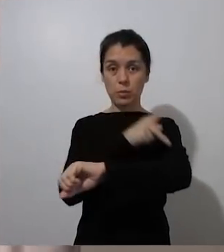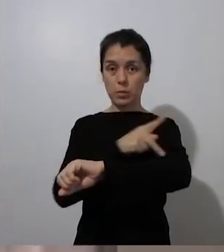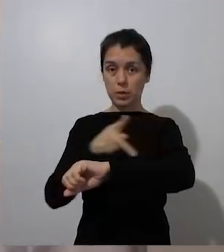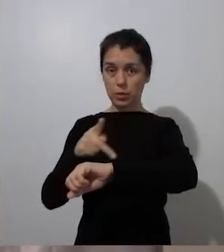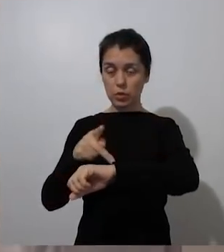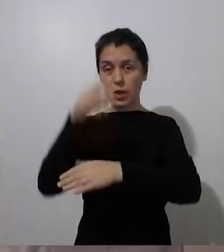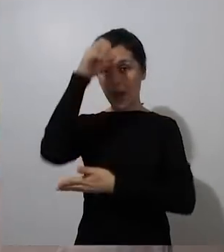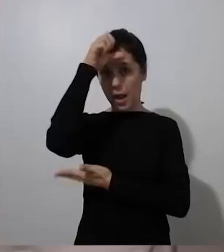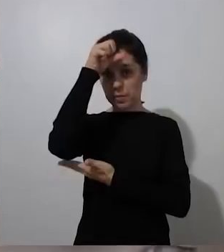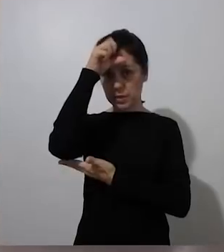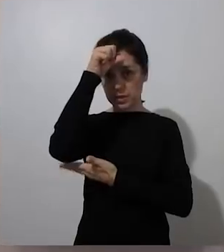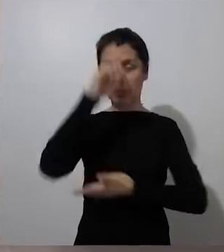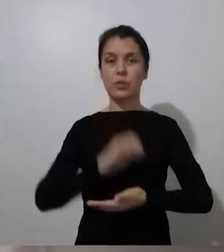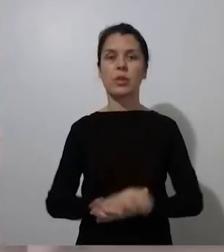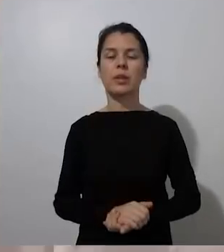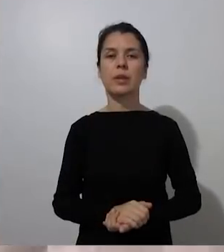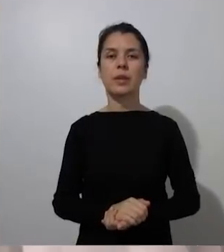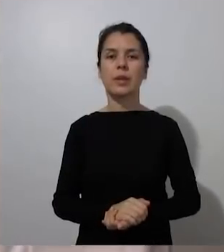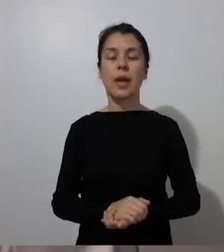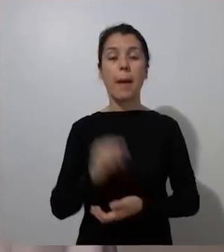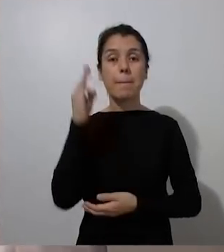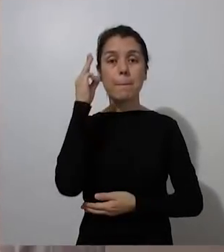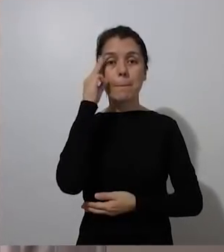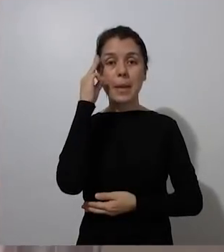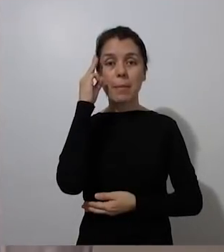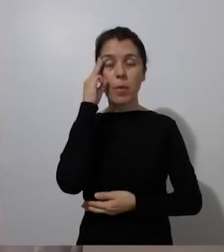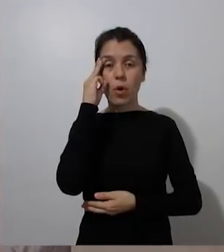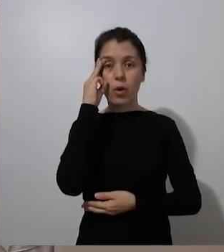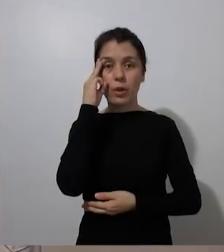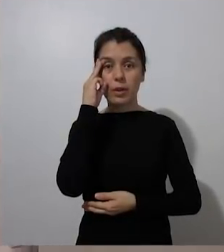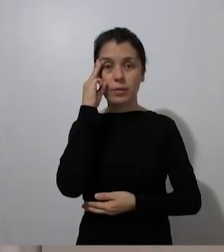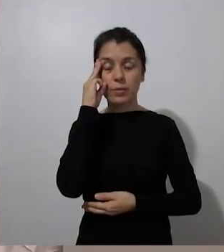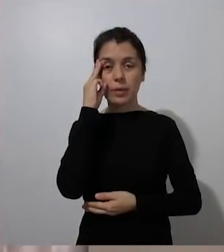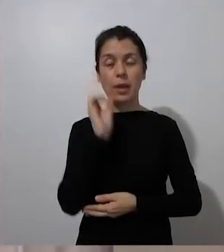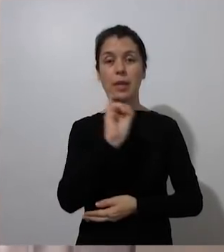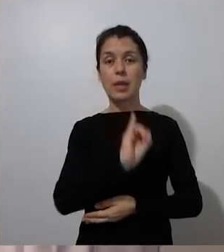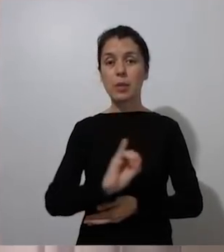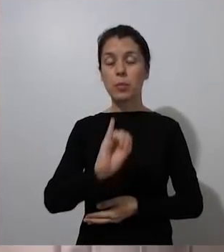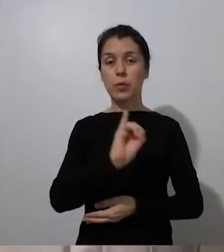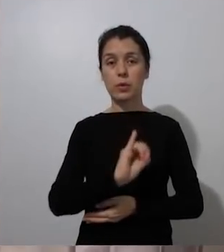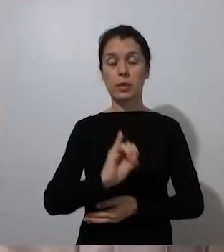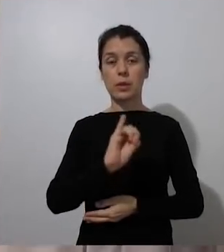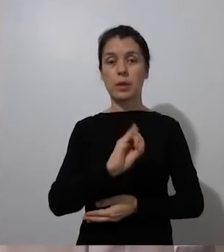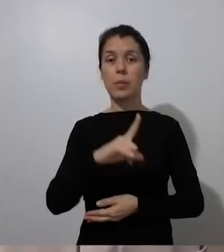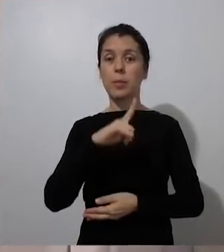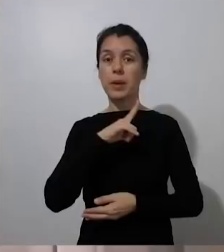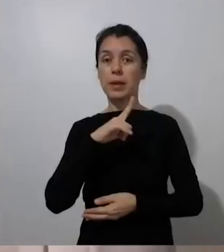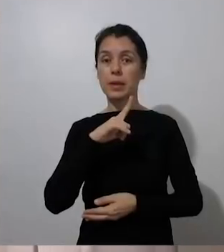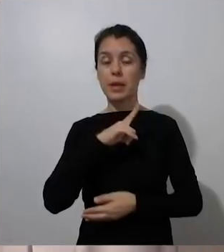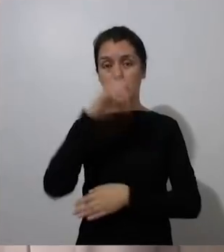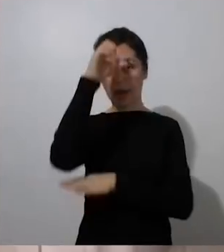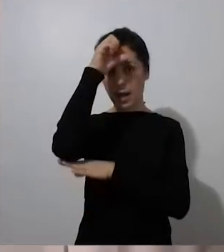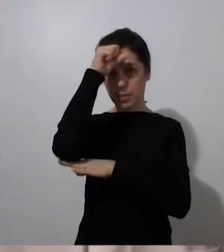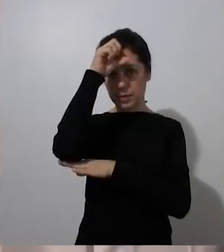tratamos diretamente com isso, com a aprendizagem, e realmente com a memória, que é a questão sine qua non fundamental para que